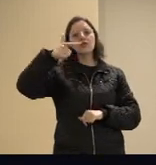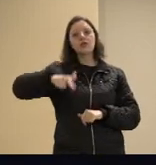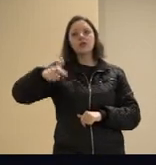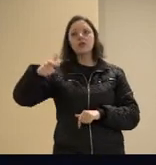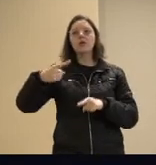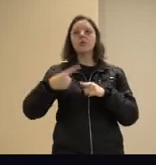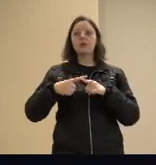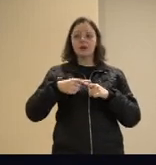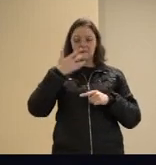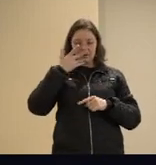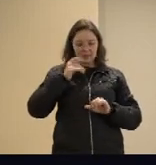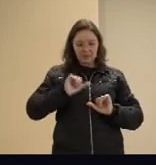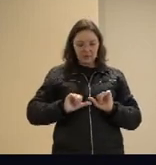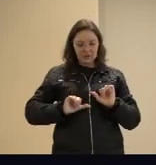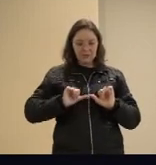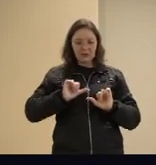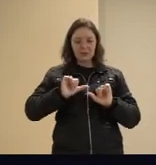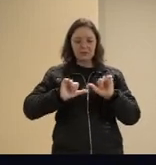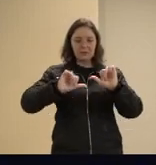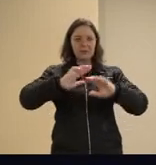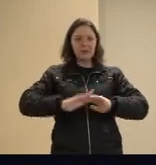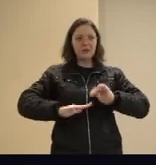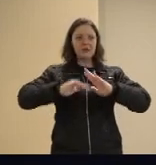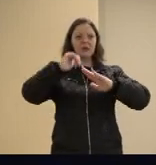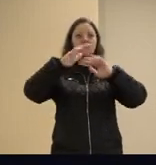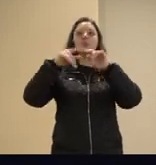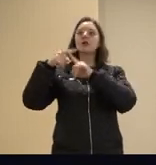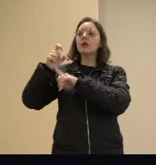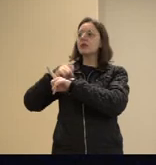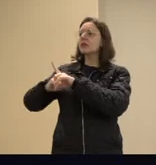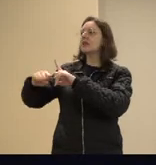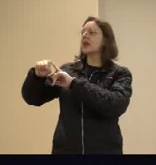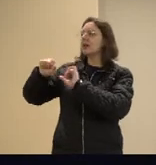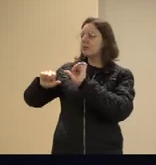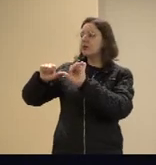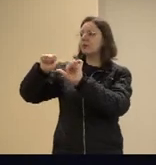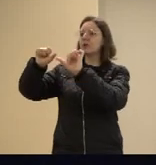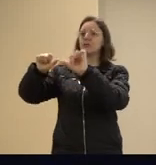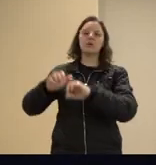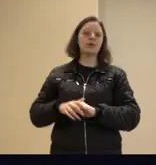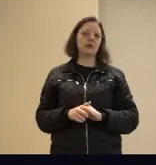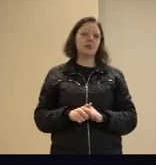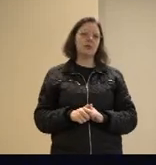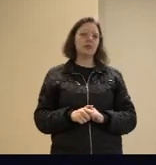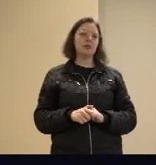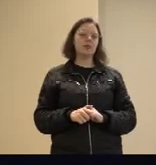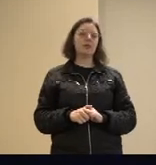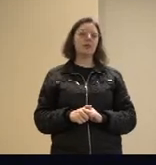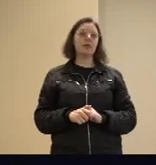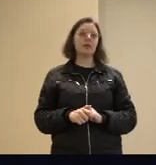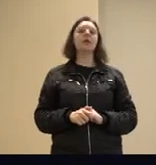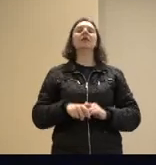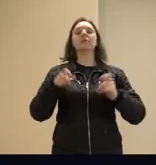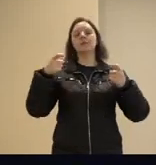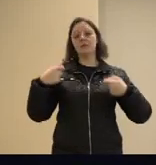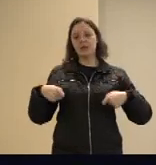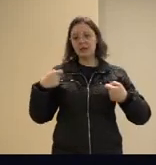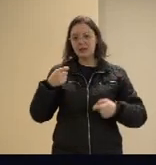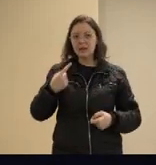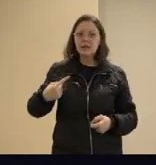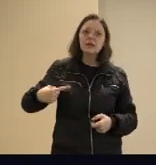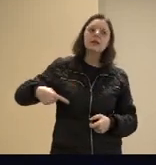em mutação constantemente, porque a sociedade está em mutação constantemente. E é necessário que a